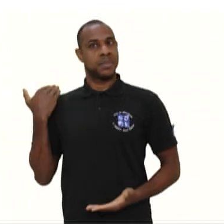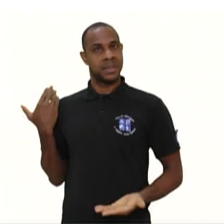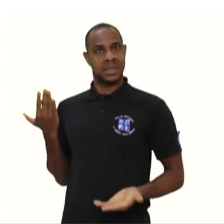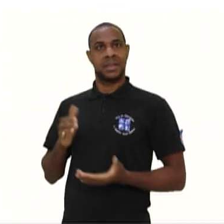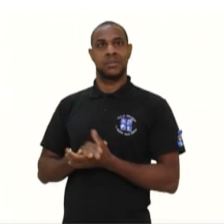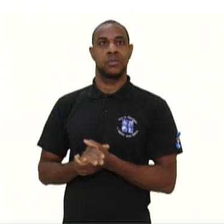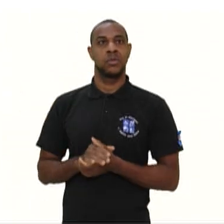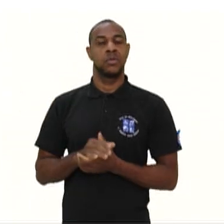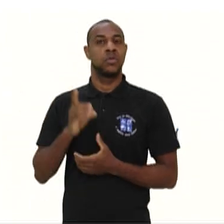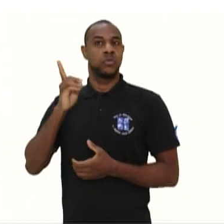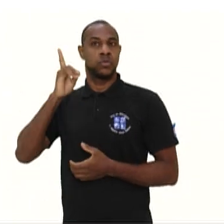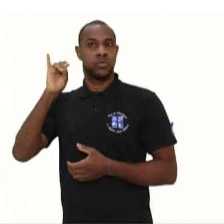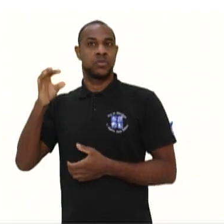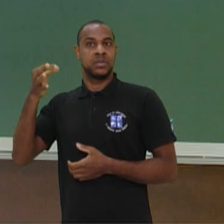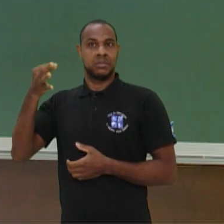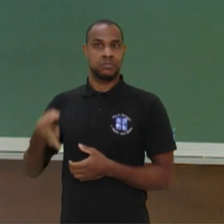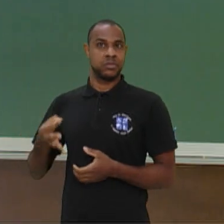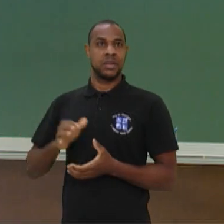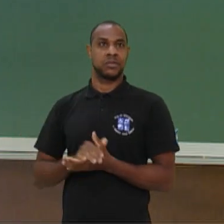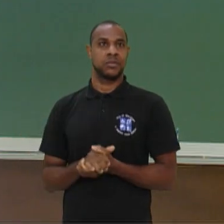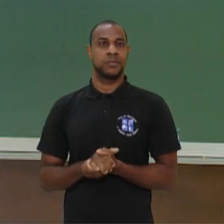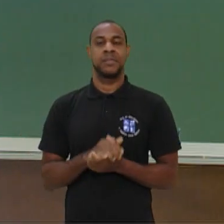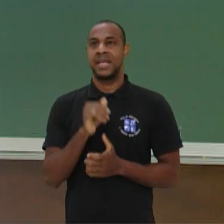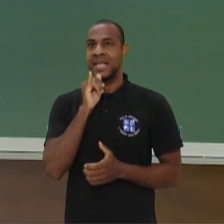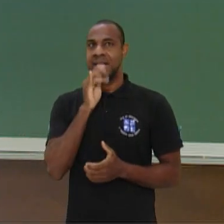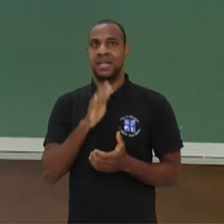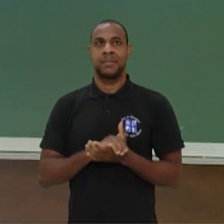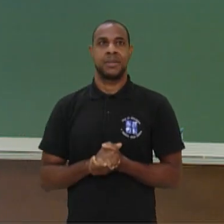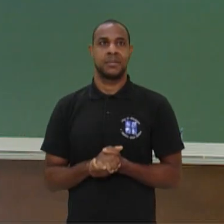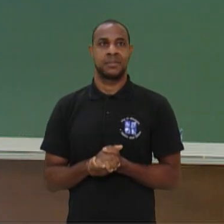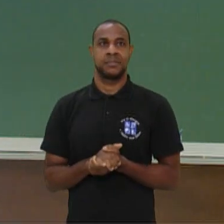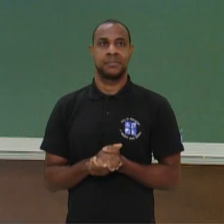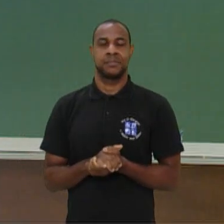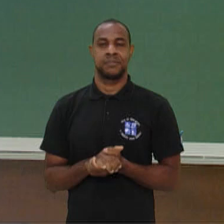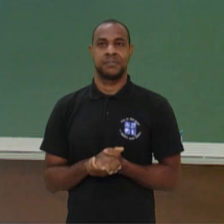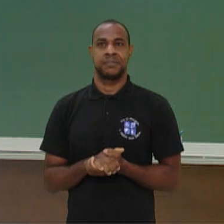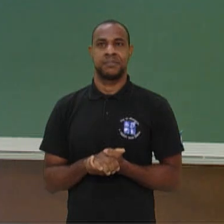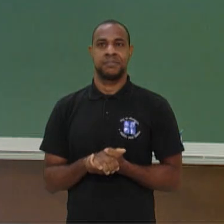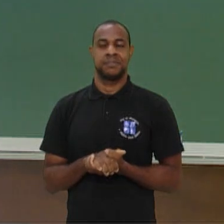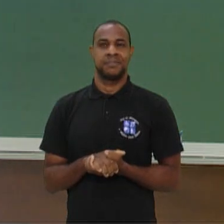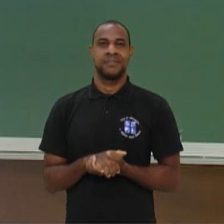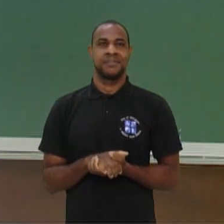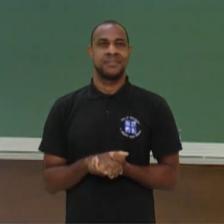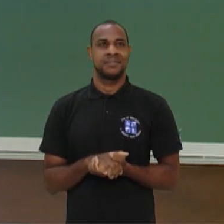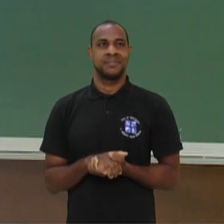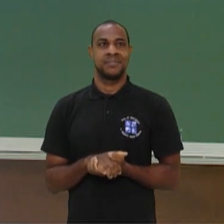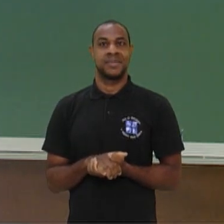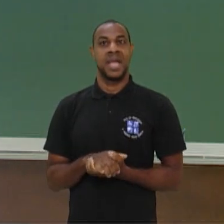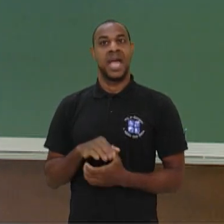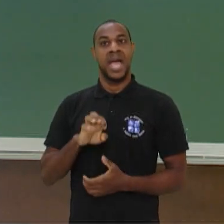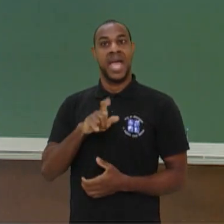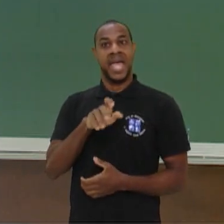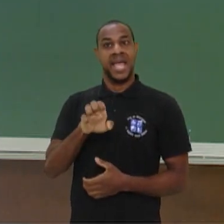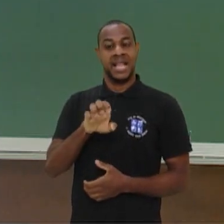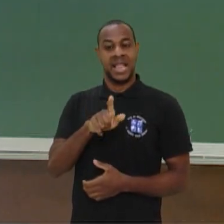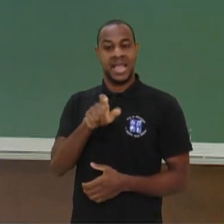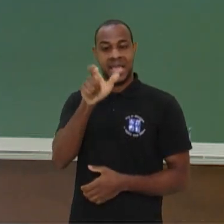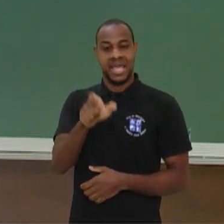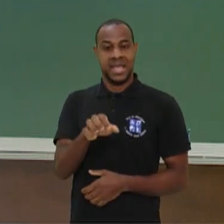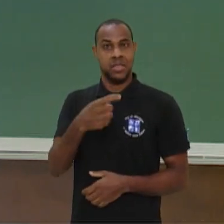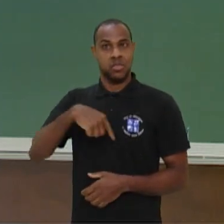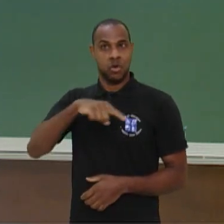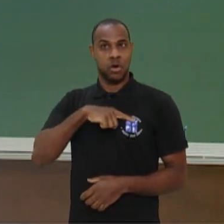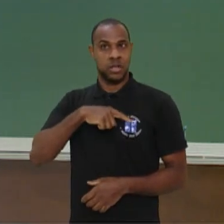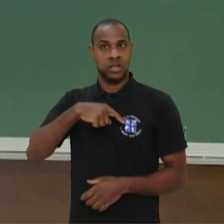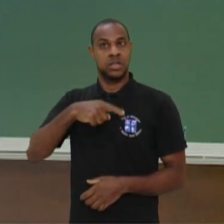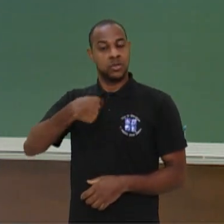tempo determinado, como a gente já falou. Por exemplo, we went to London last holidays. Ele foi para Londres, nós fomos para